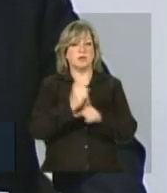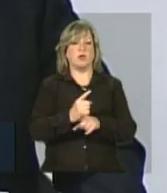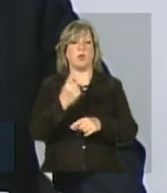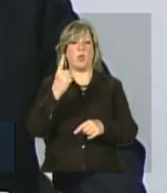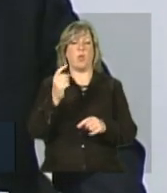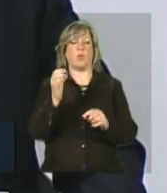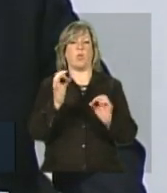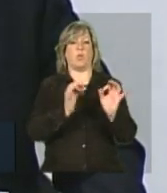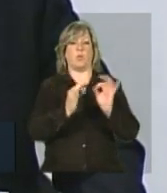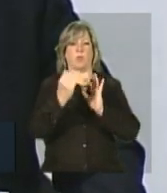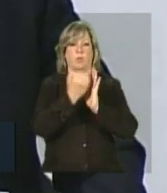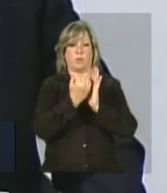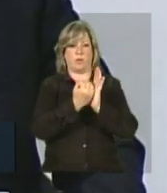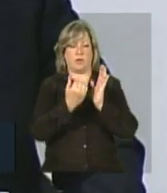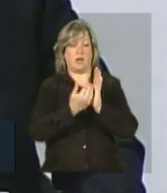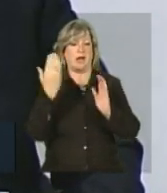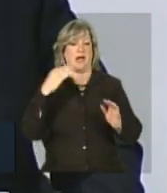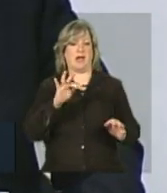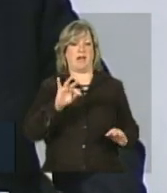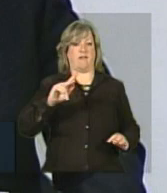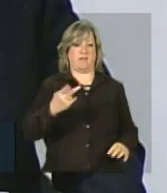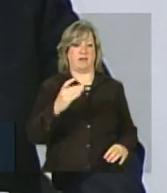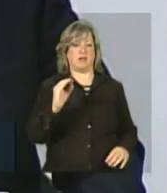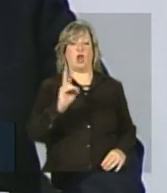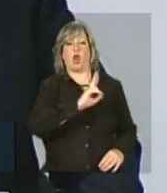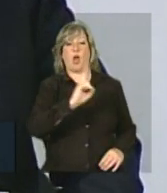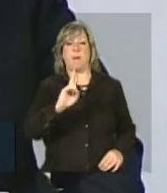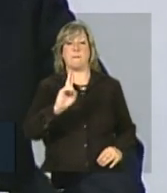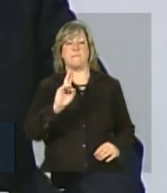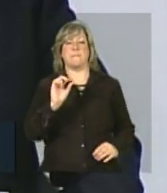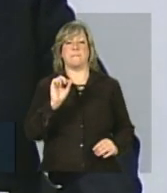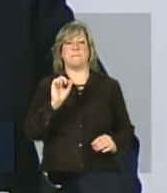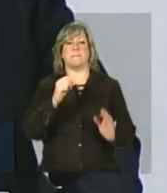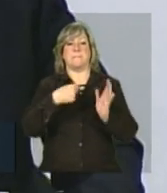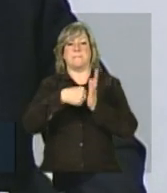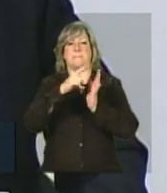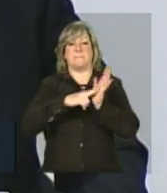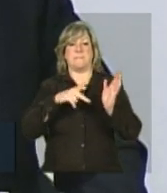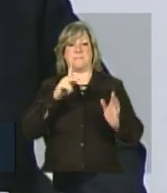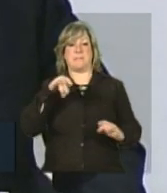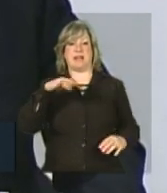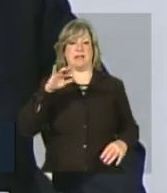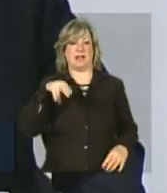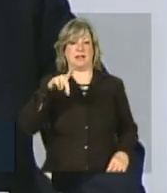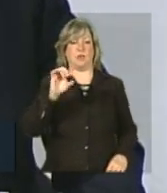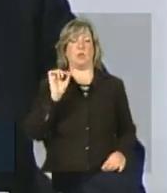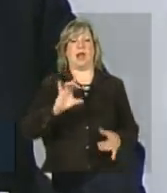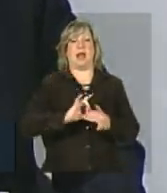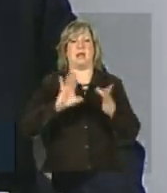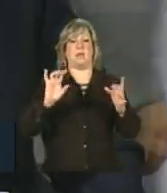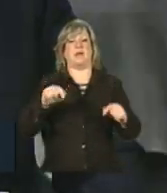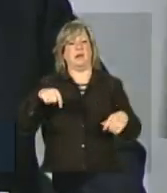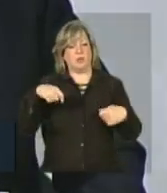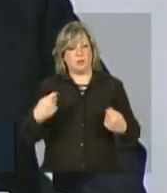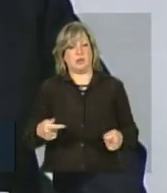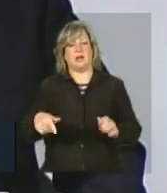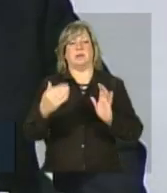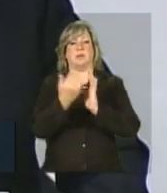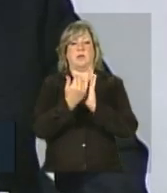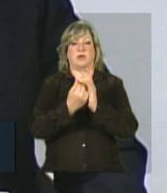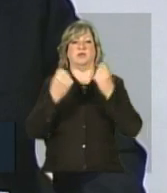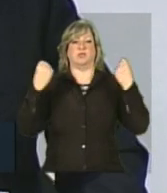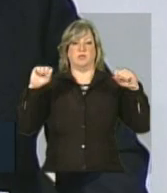governo do Fernando Henrique Cardoso, chamado Pintando a Liberdade, e demos escala maior a esse programa que nós encontramos na